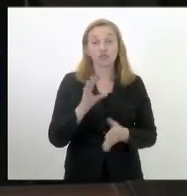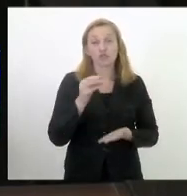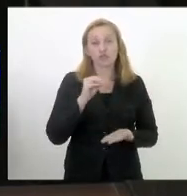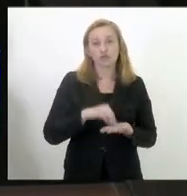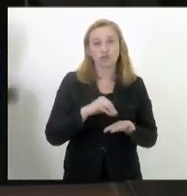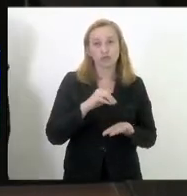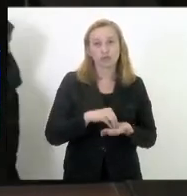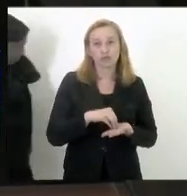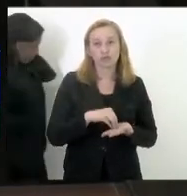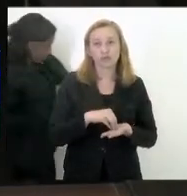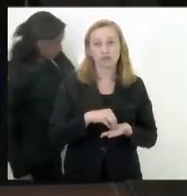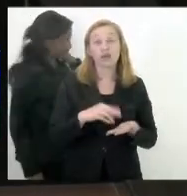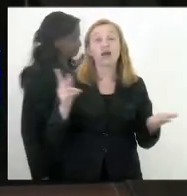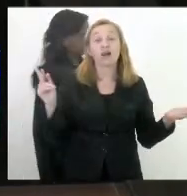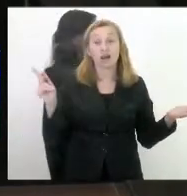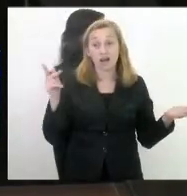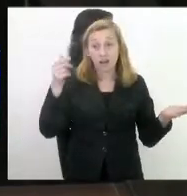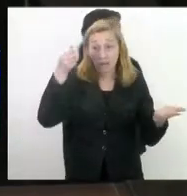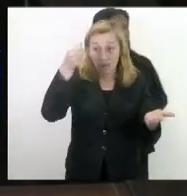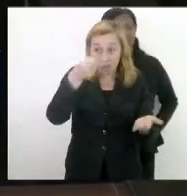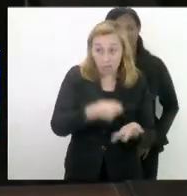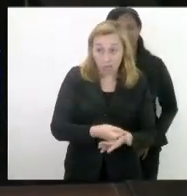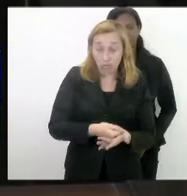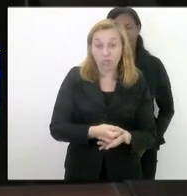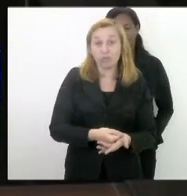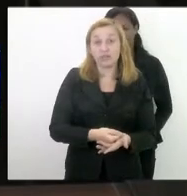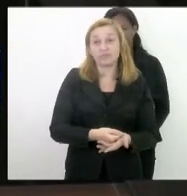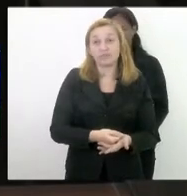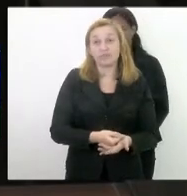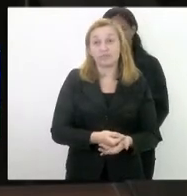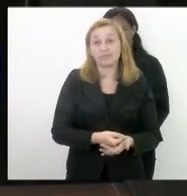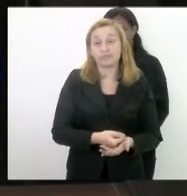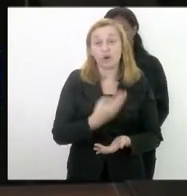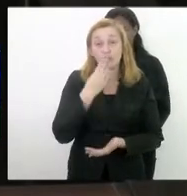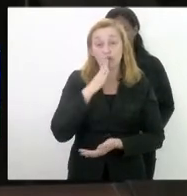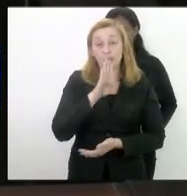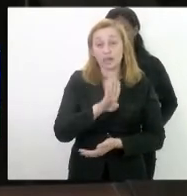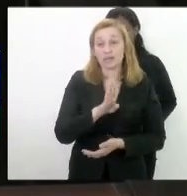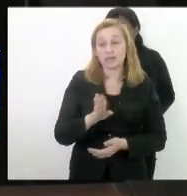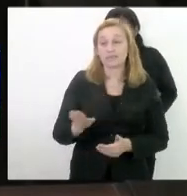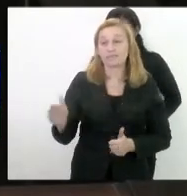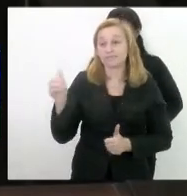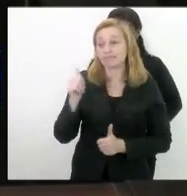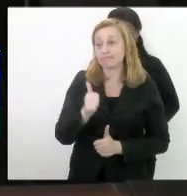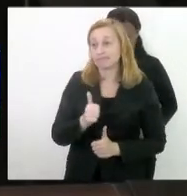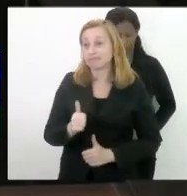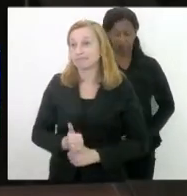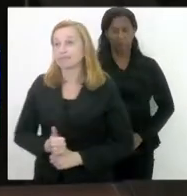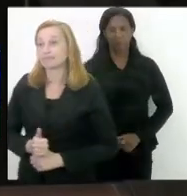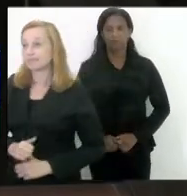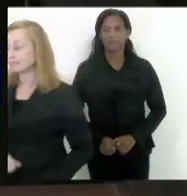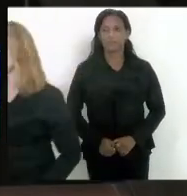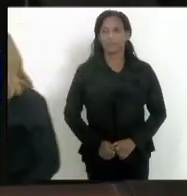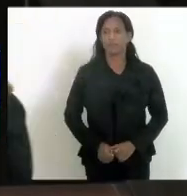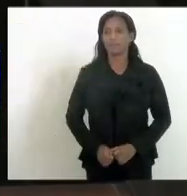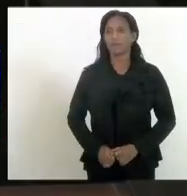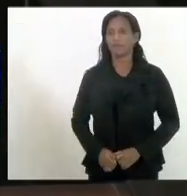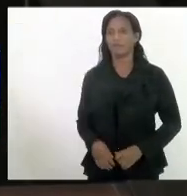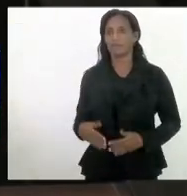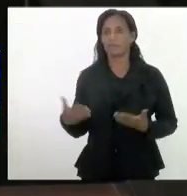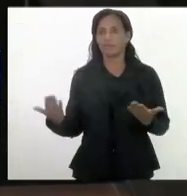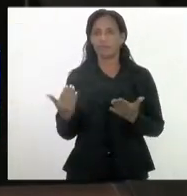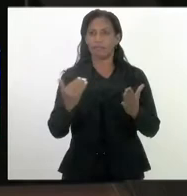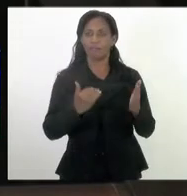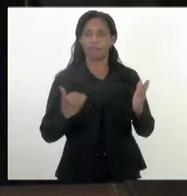falta efetuar o pagamento. E Vossa Excelência agora adiciona